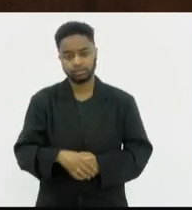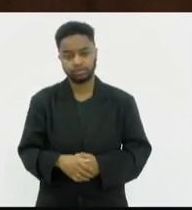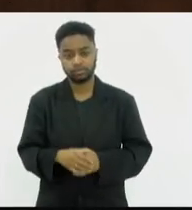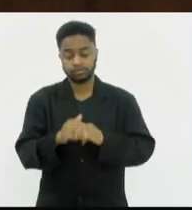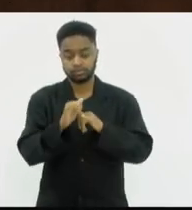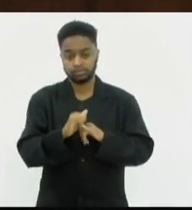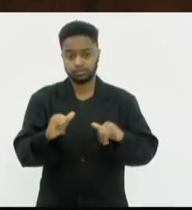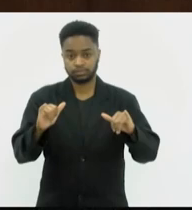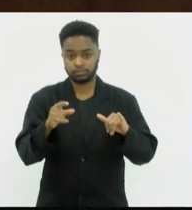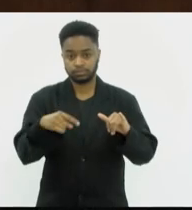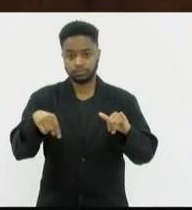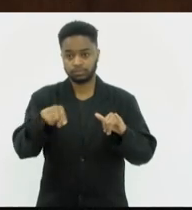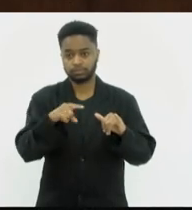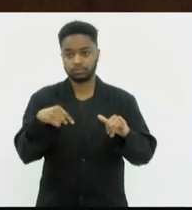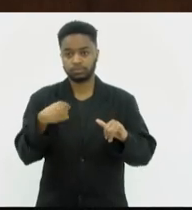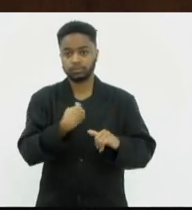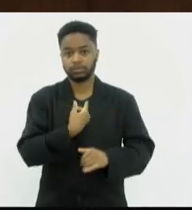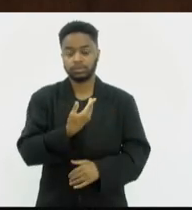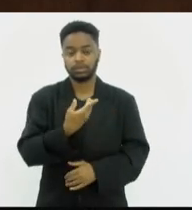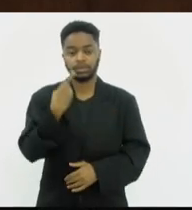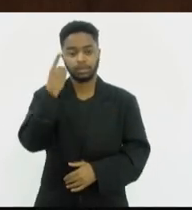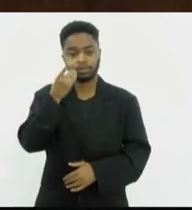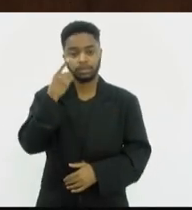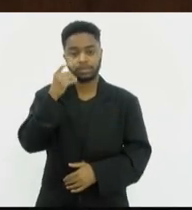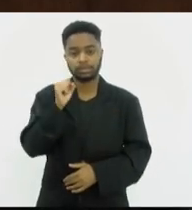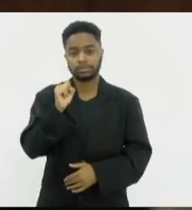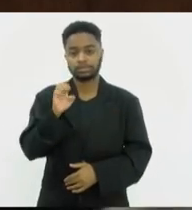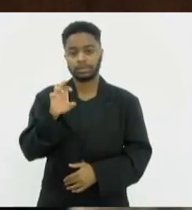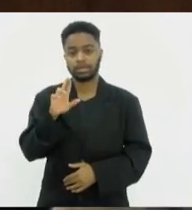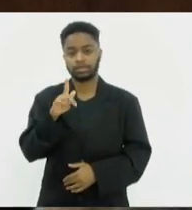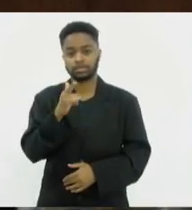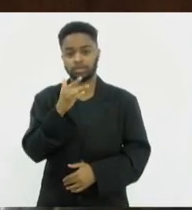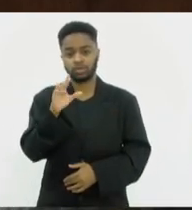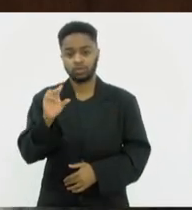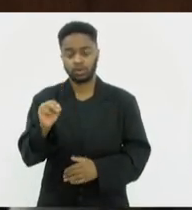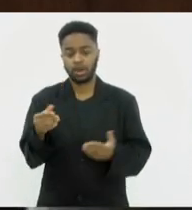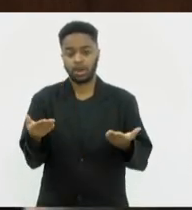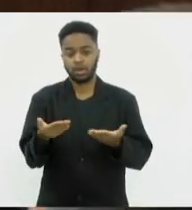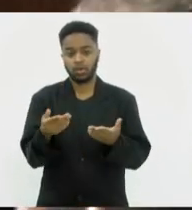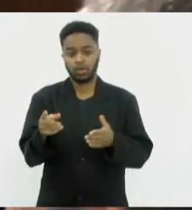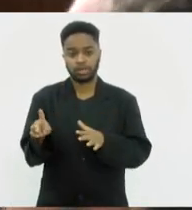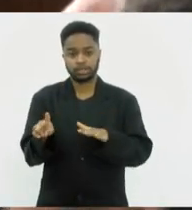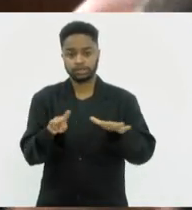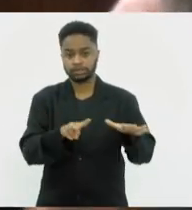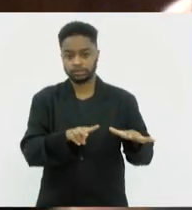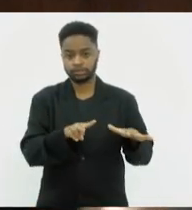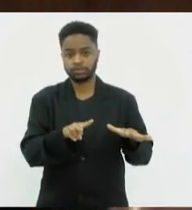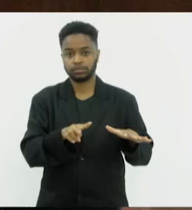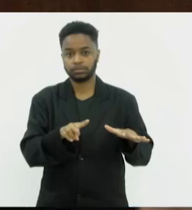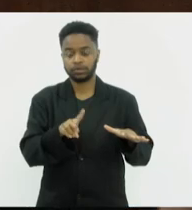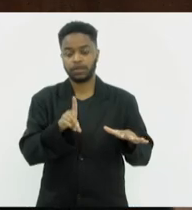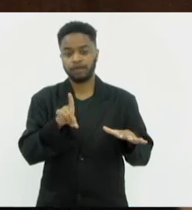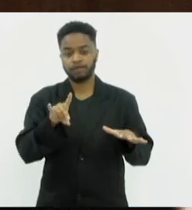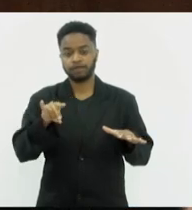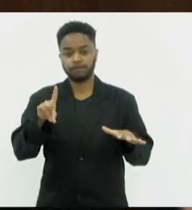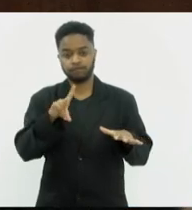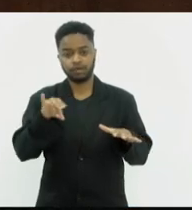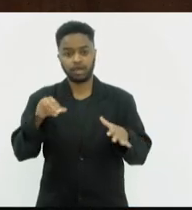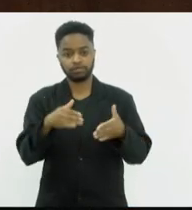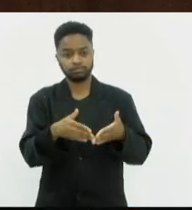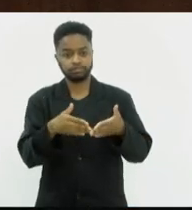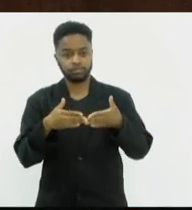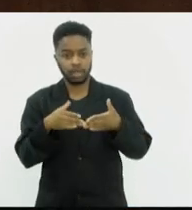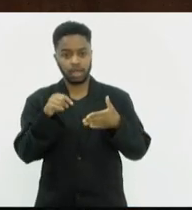Dimensionar aqui que o nosso querido deputado doutor Serginho, essa semana, ele vai estar ausente da